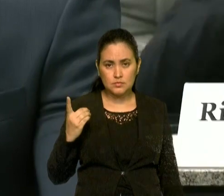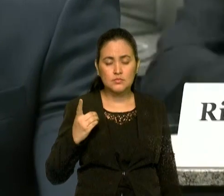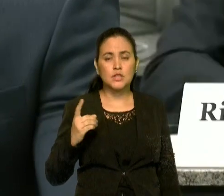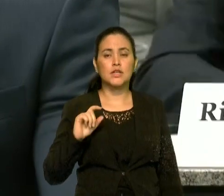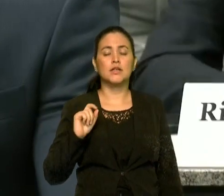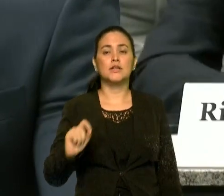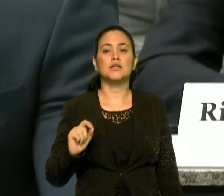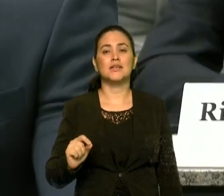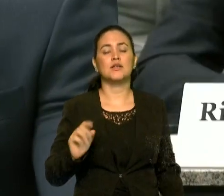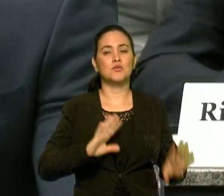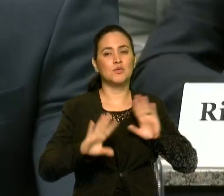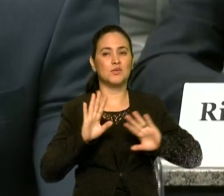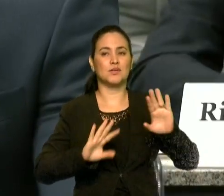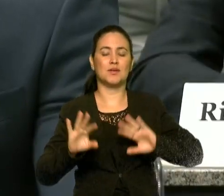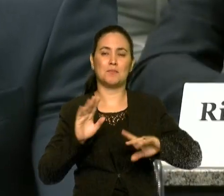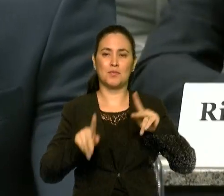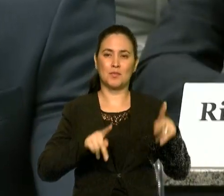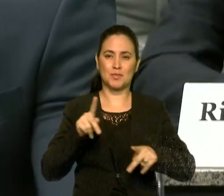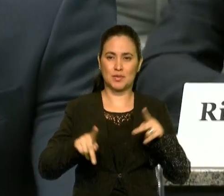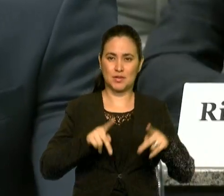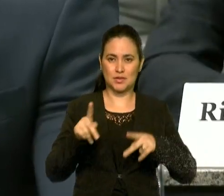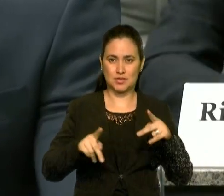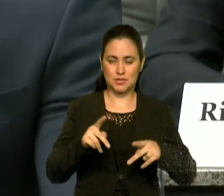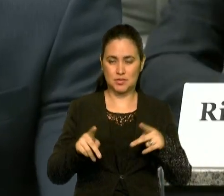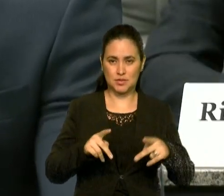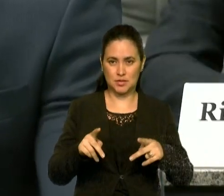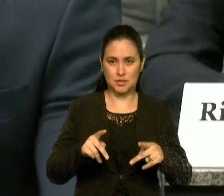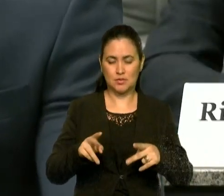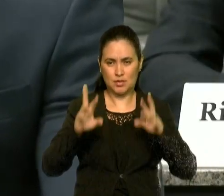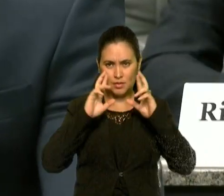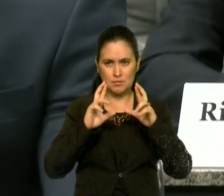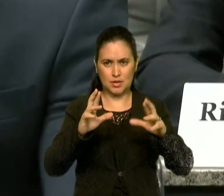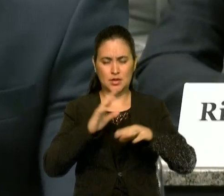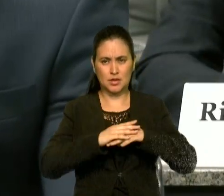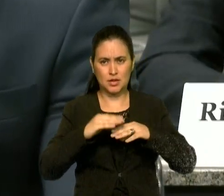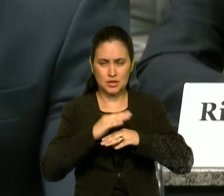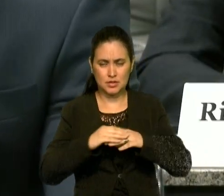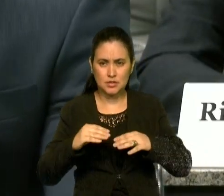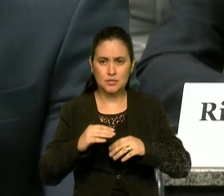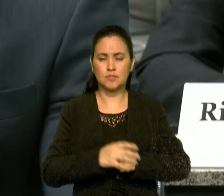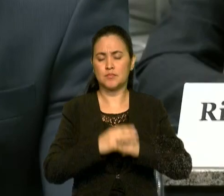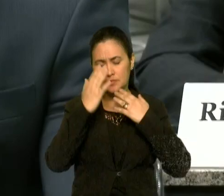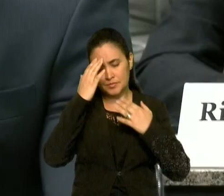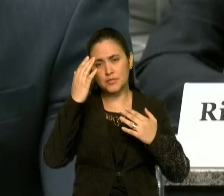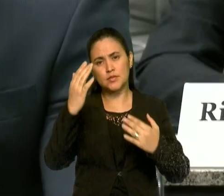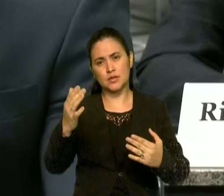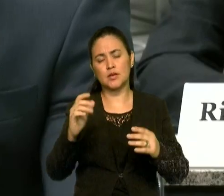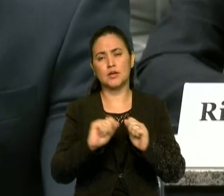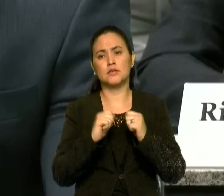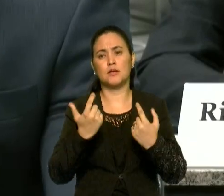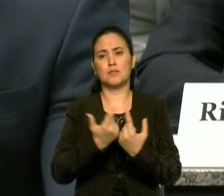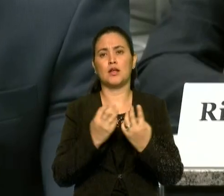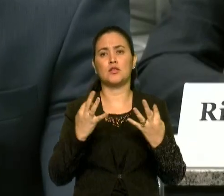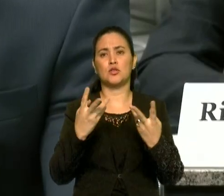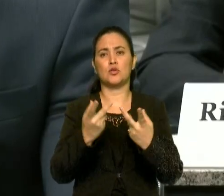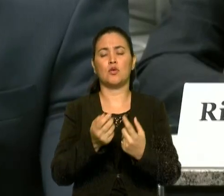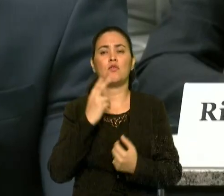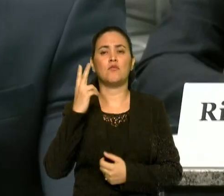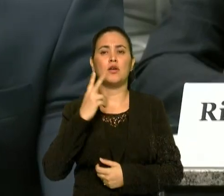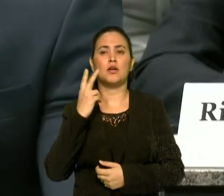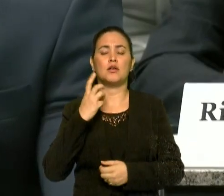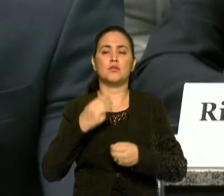e tem dado prioridade às causas prioritárias desse estado. Aqui eu agradeço essa casa, a todos os vereadores